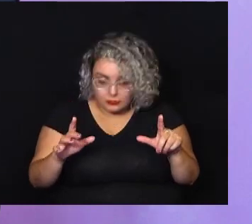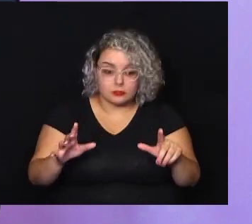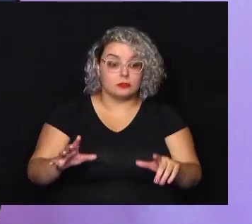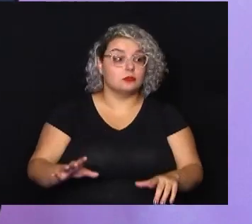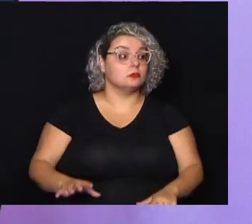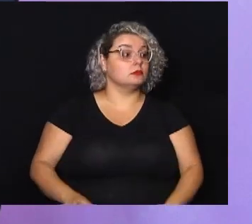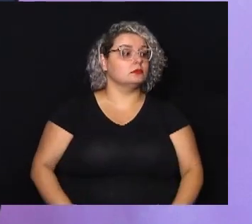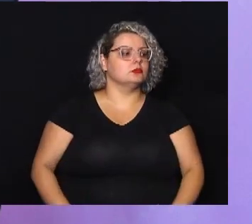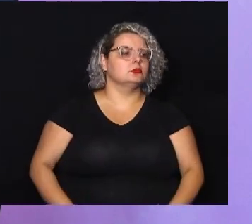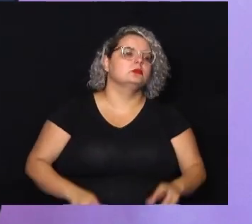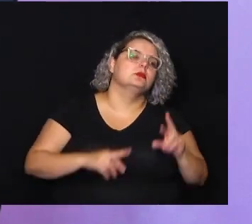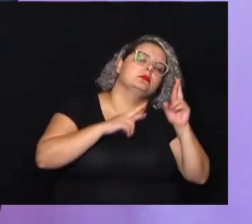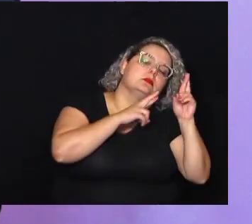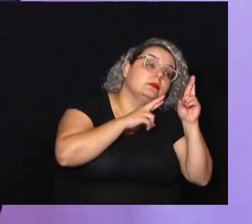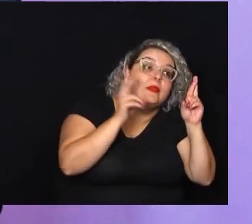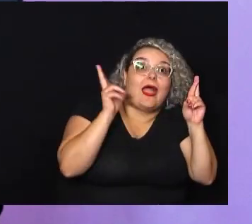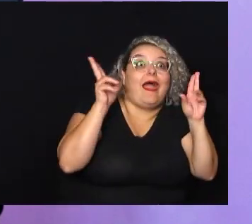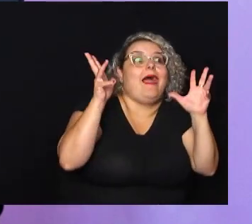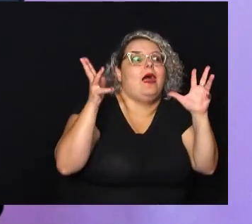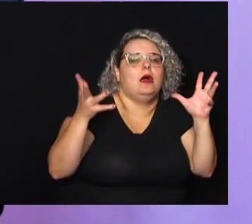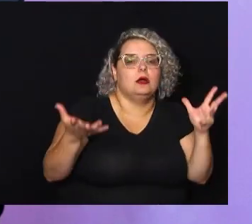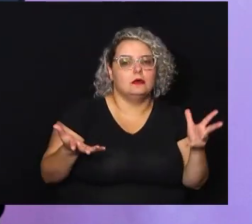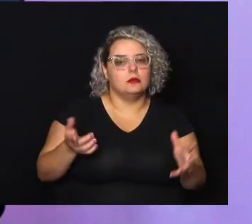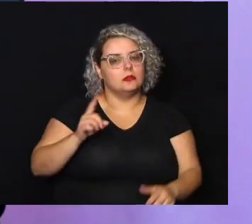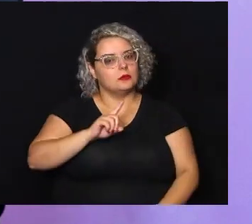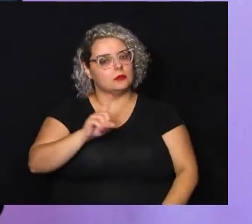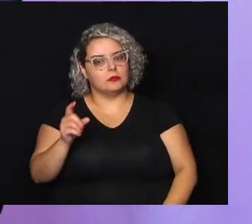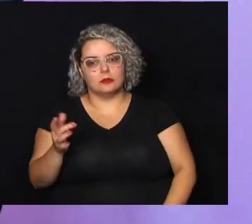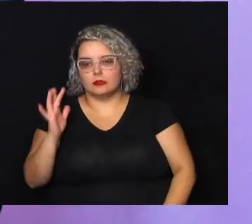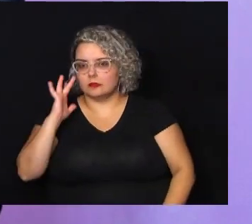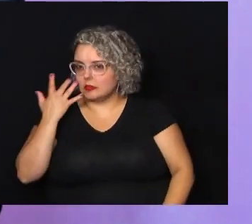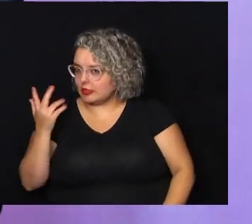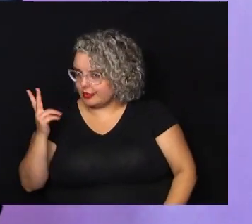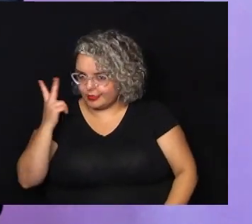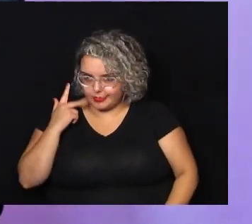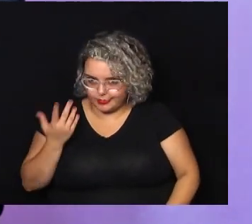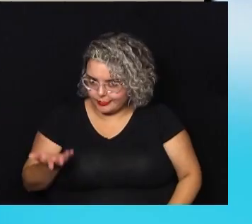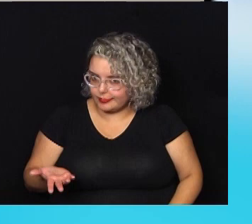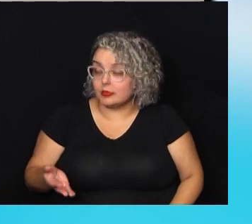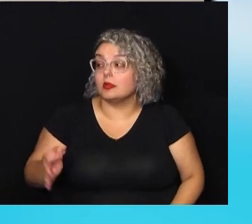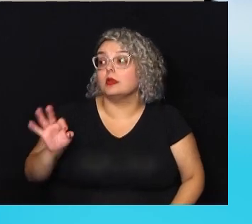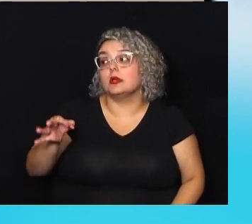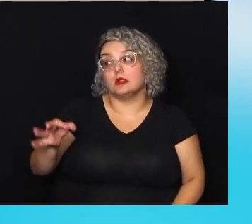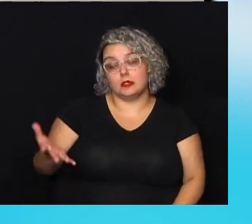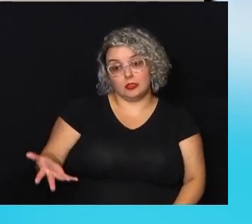dormir, é procurar um especialista o mais rápido possível, não achar normal, né?